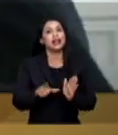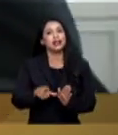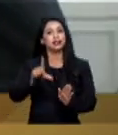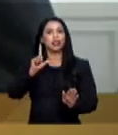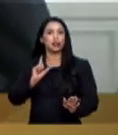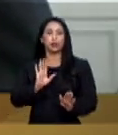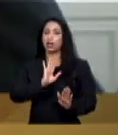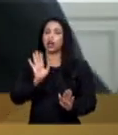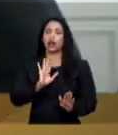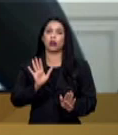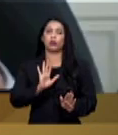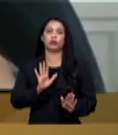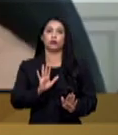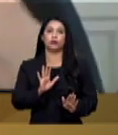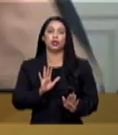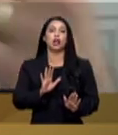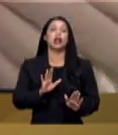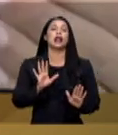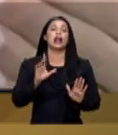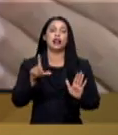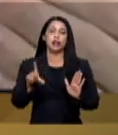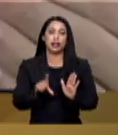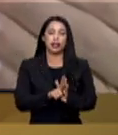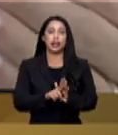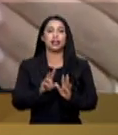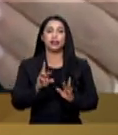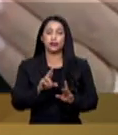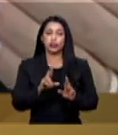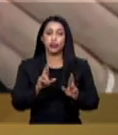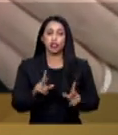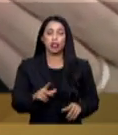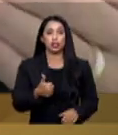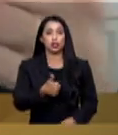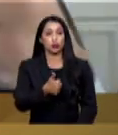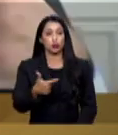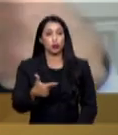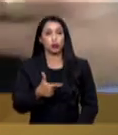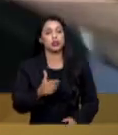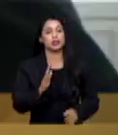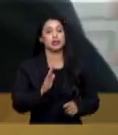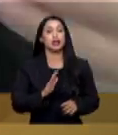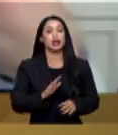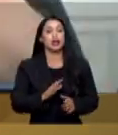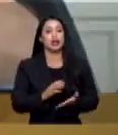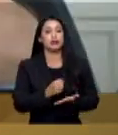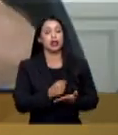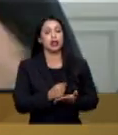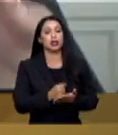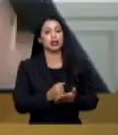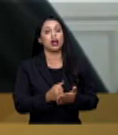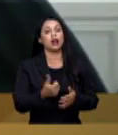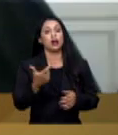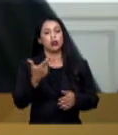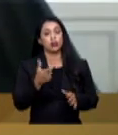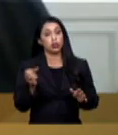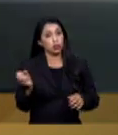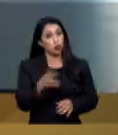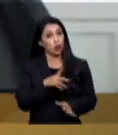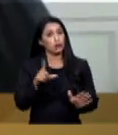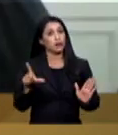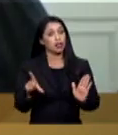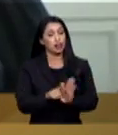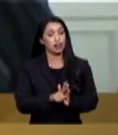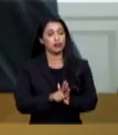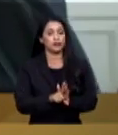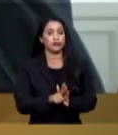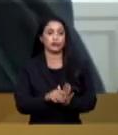lei permite por 12 mais 12. Então, aí, talvez tivéssemos que pensar no arrastamento da nova lei. Só essa observação.